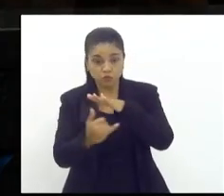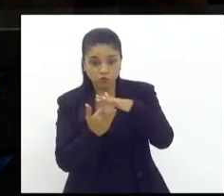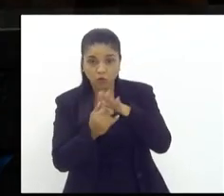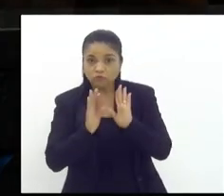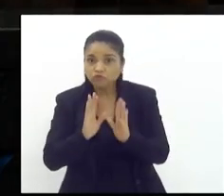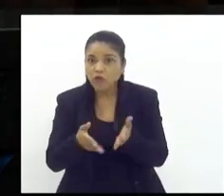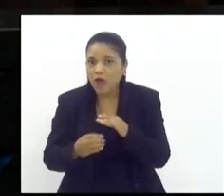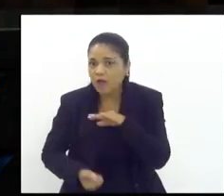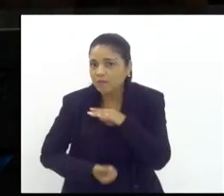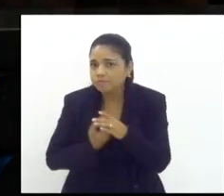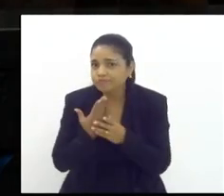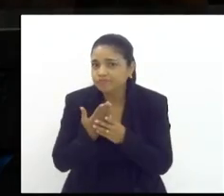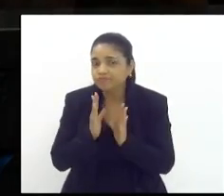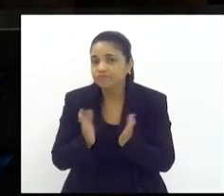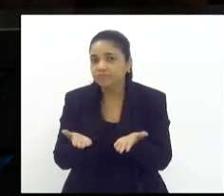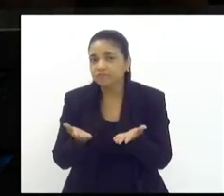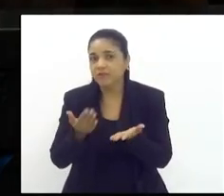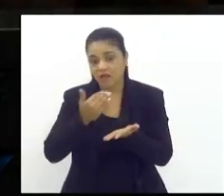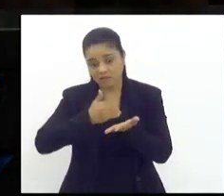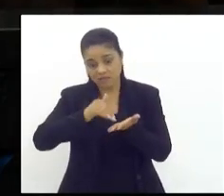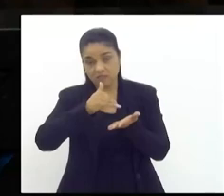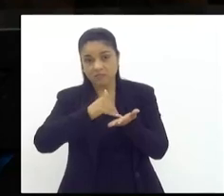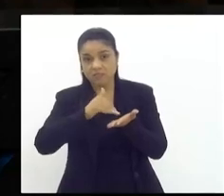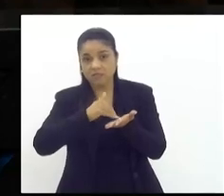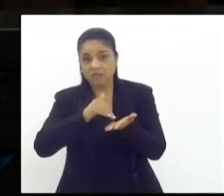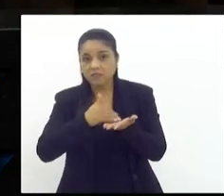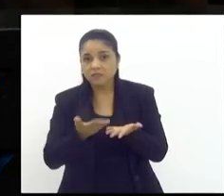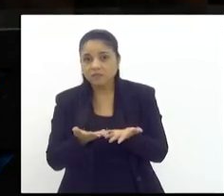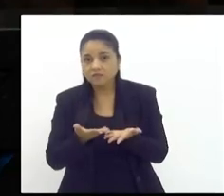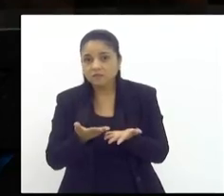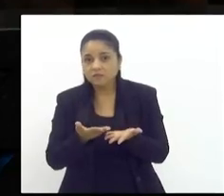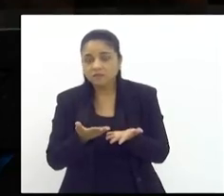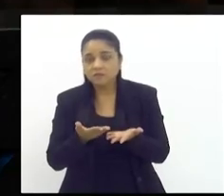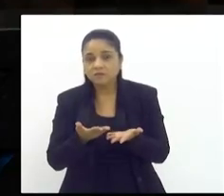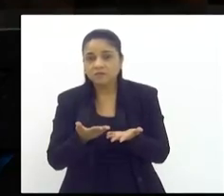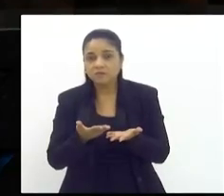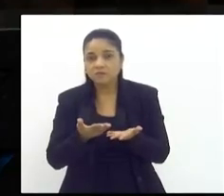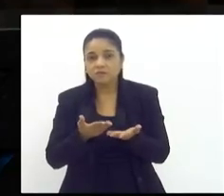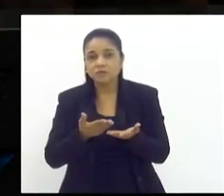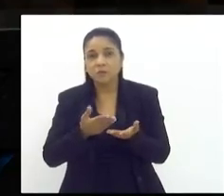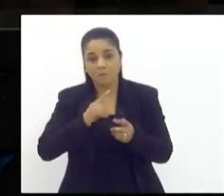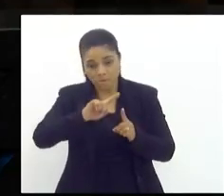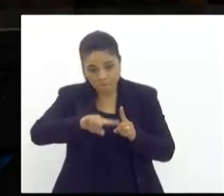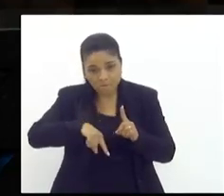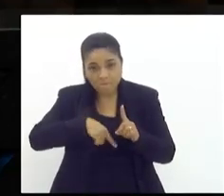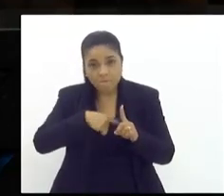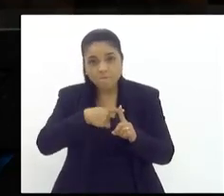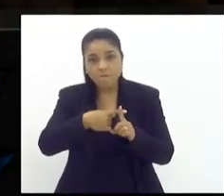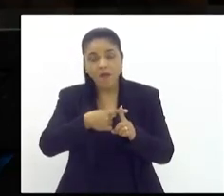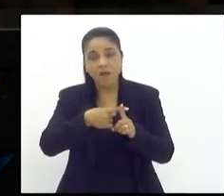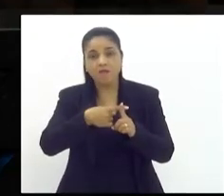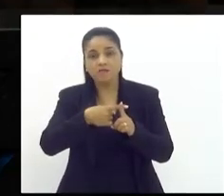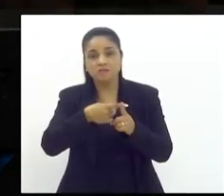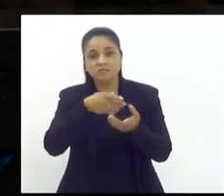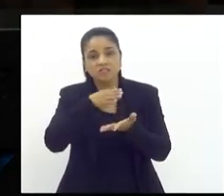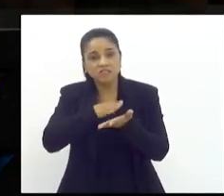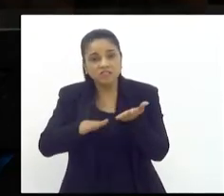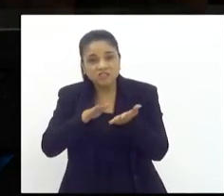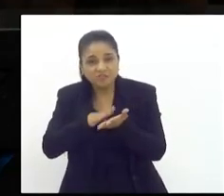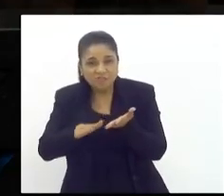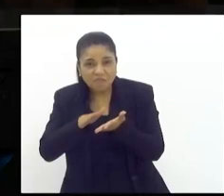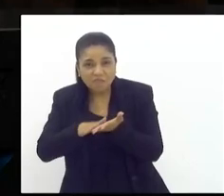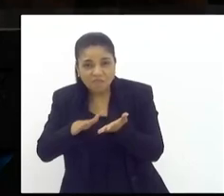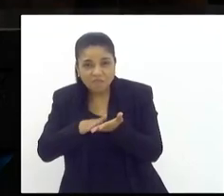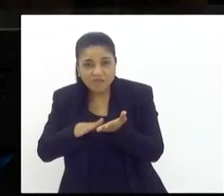já existe são as próprias secretarias Então você vai ter aumento de despesa para criar